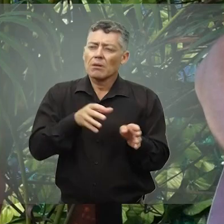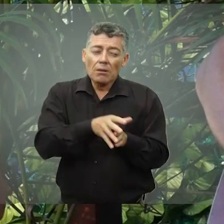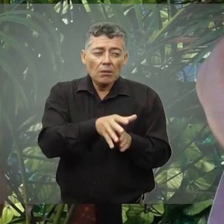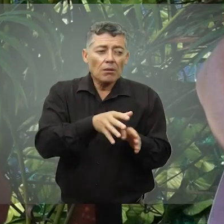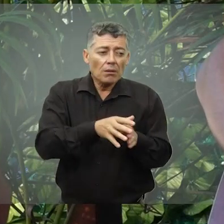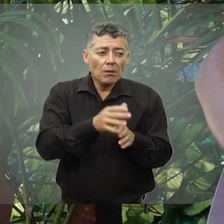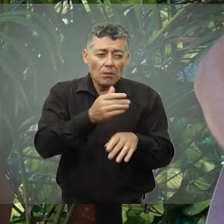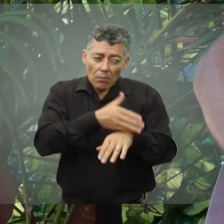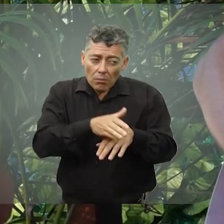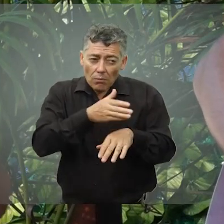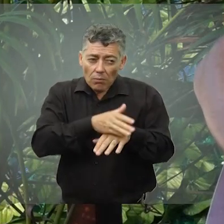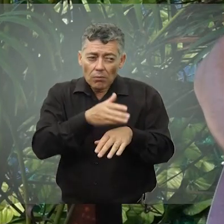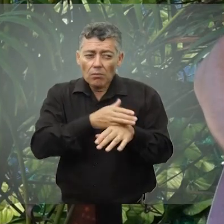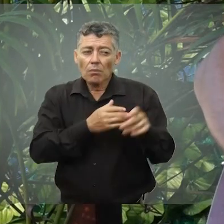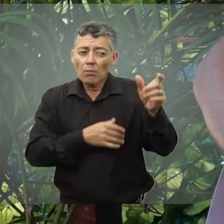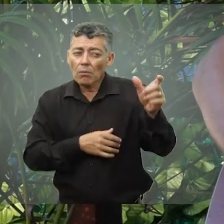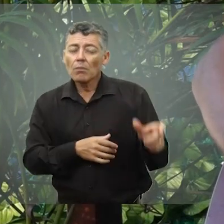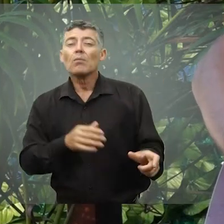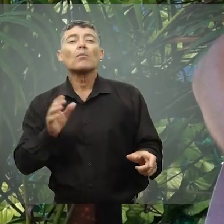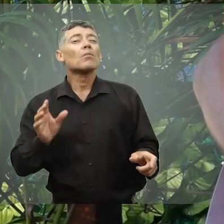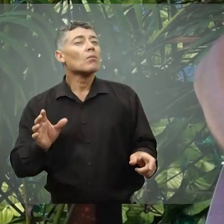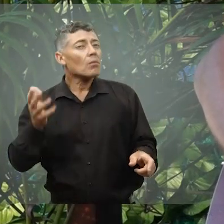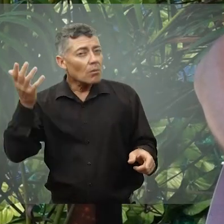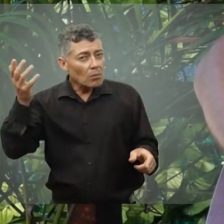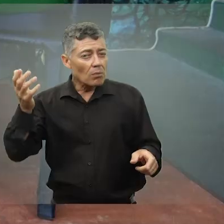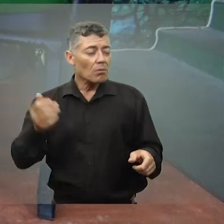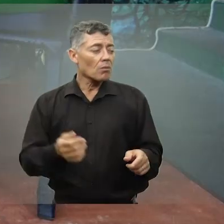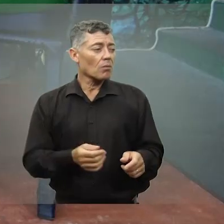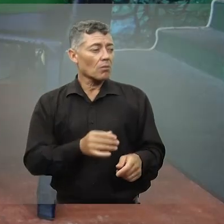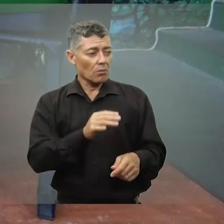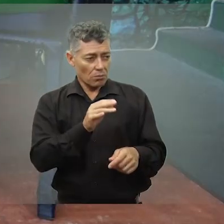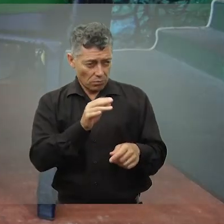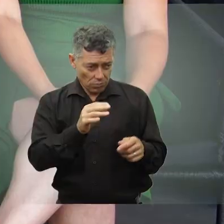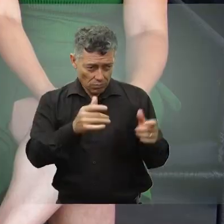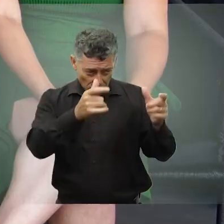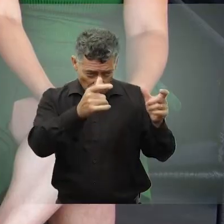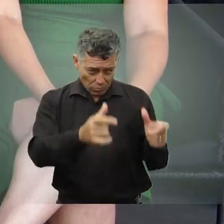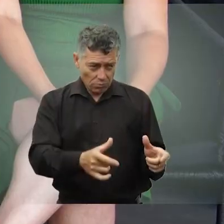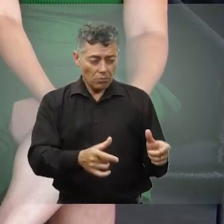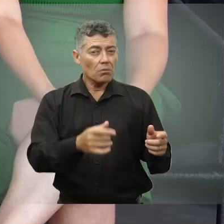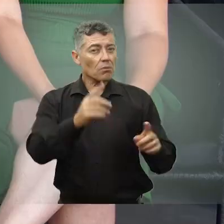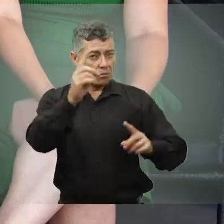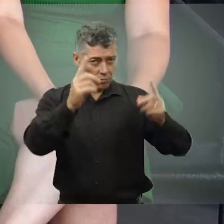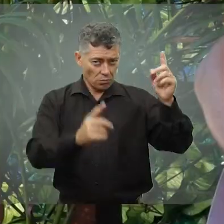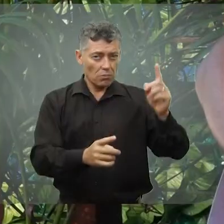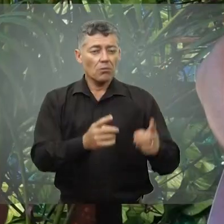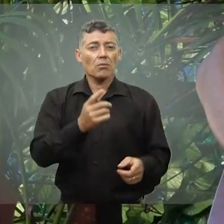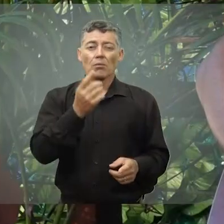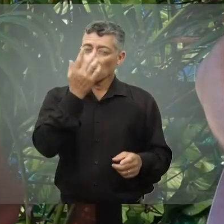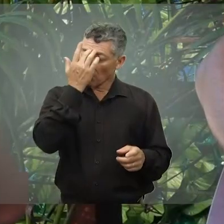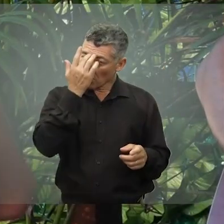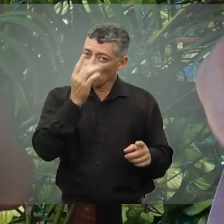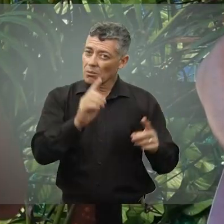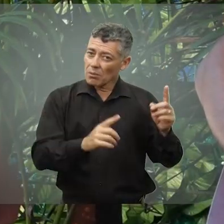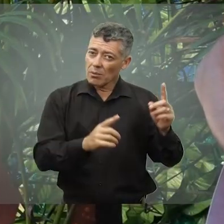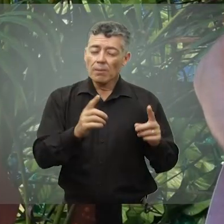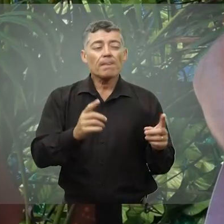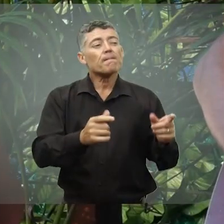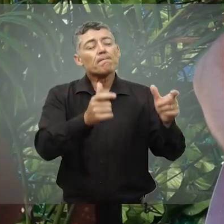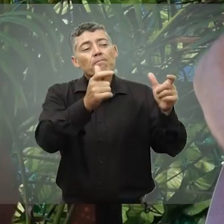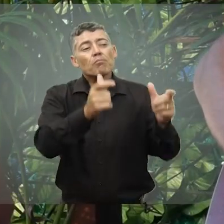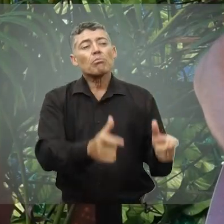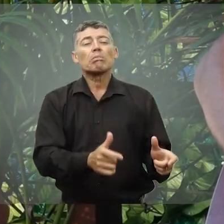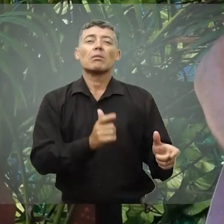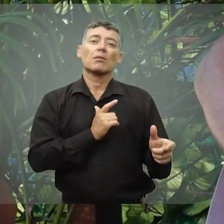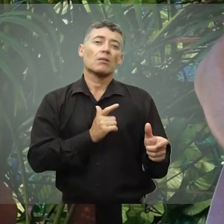eles só foram saber quando a gente tava no carnaval. Aí, no carnaval, a família ficou dividida, né?